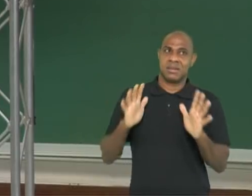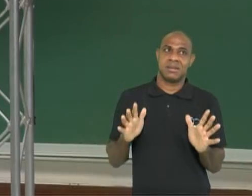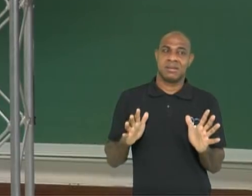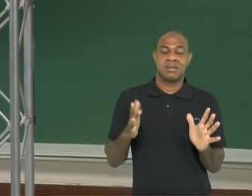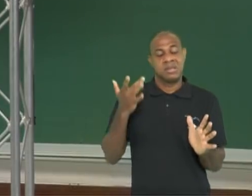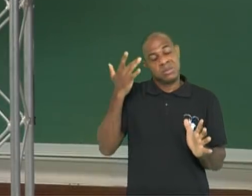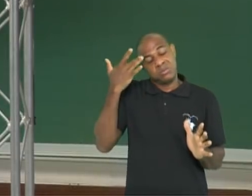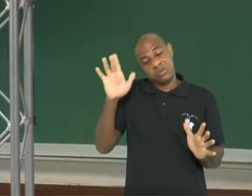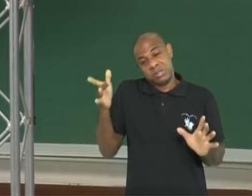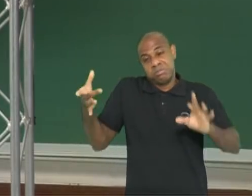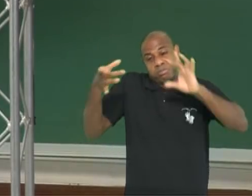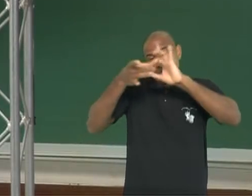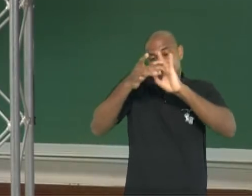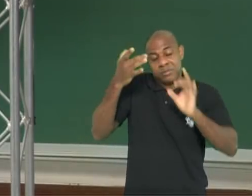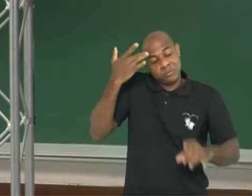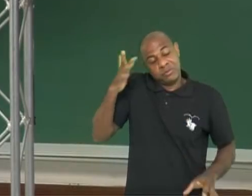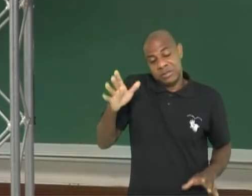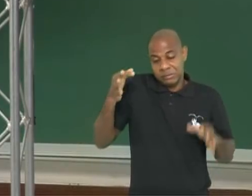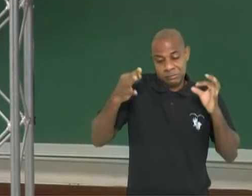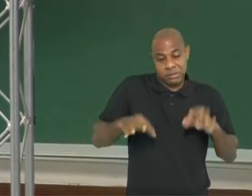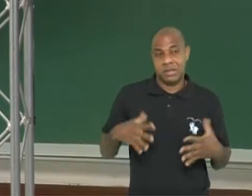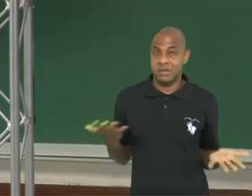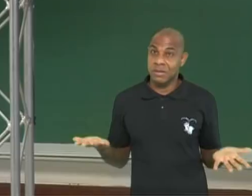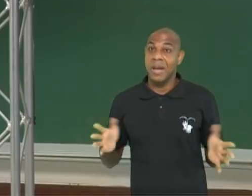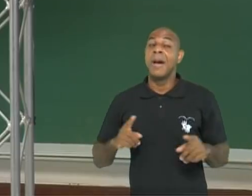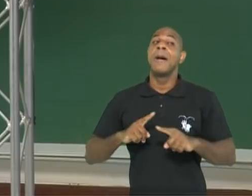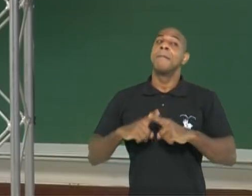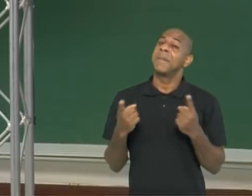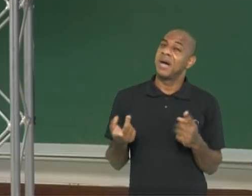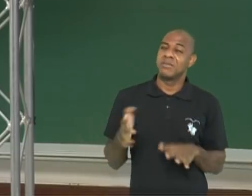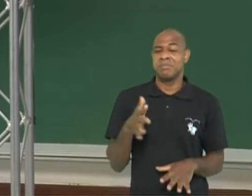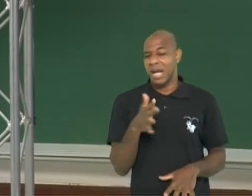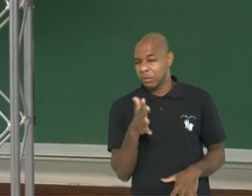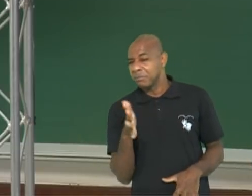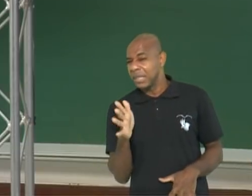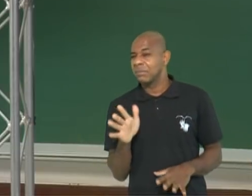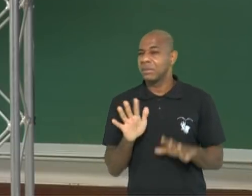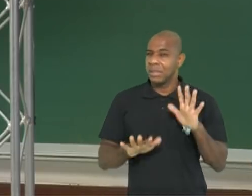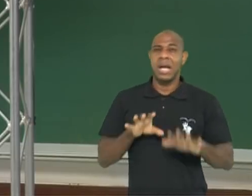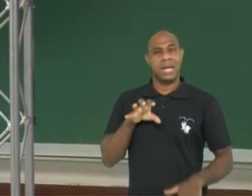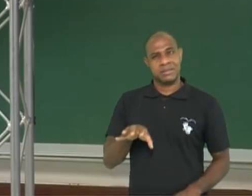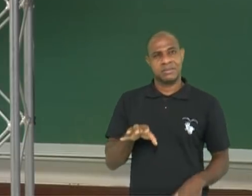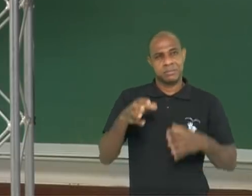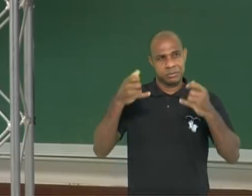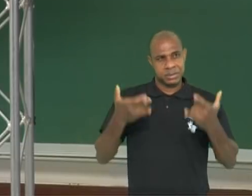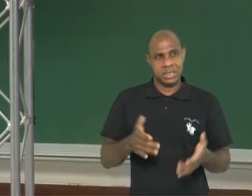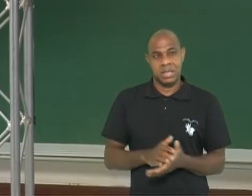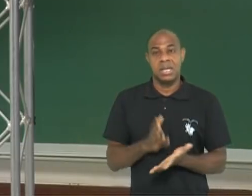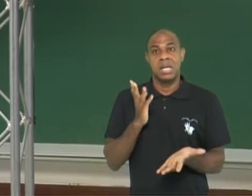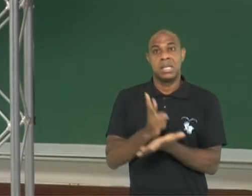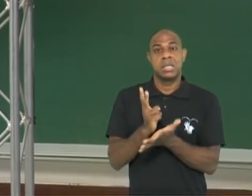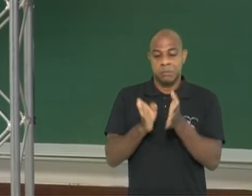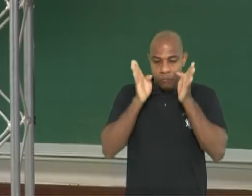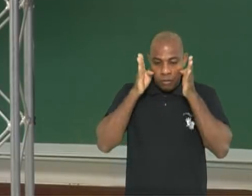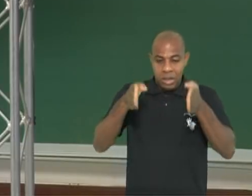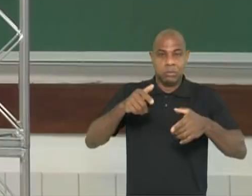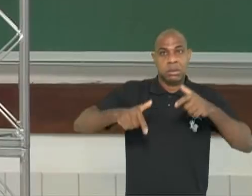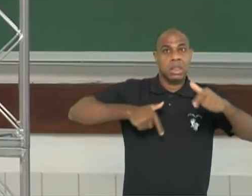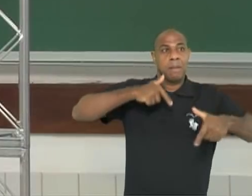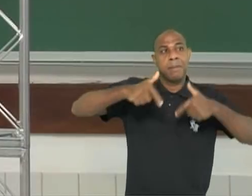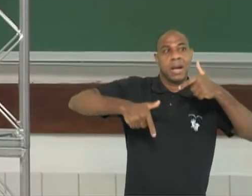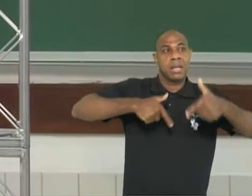é medieval, não posso nem apontar isso, mas que é mais ou menos nessa linha que eu gostaria de explicar. Sempre focado ao trabalho e